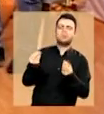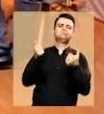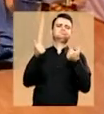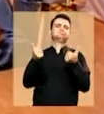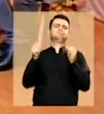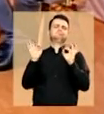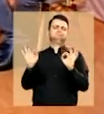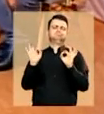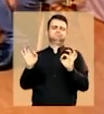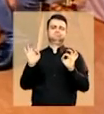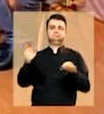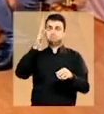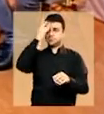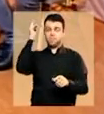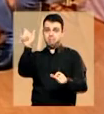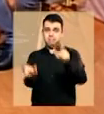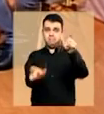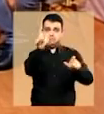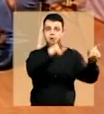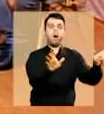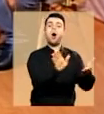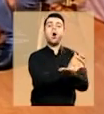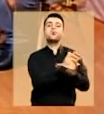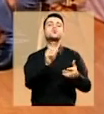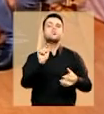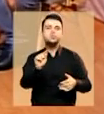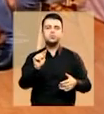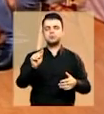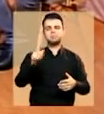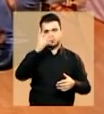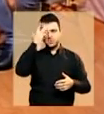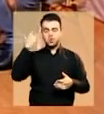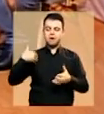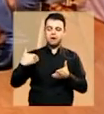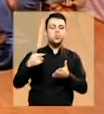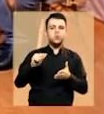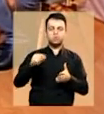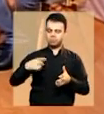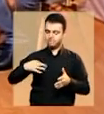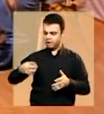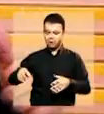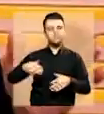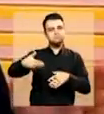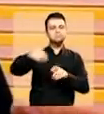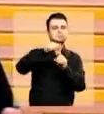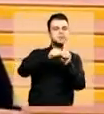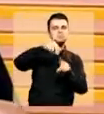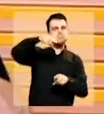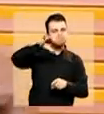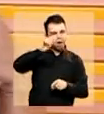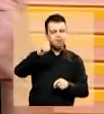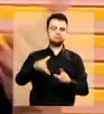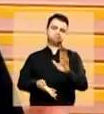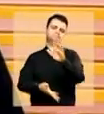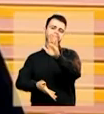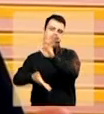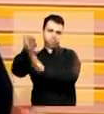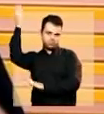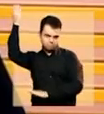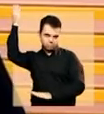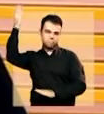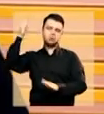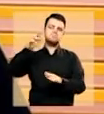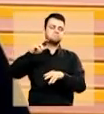Alguns deles já começam a preparar as malas para retornarem aos seus países, né? No fim de maio, já alguns vão embora, outros